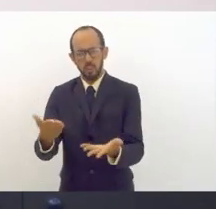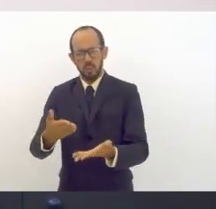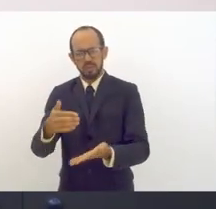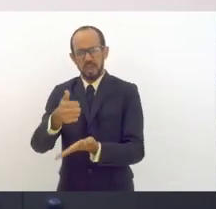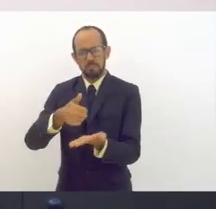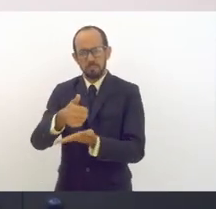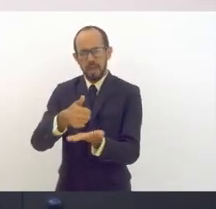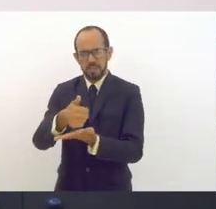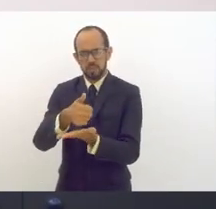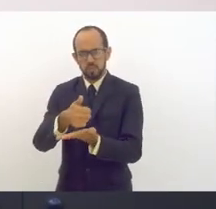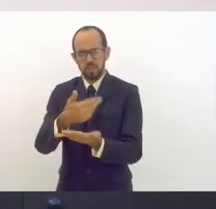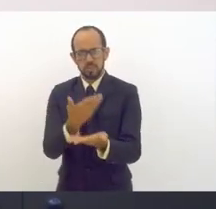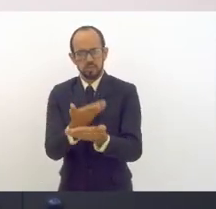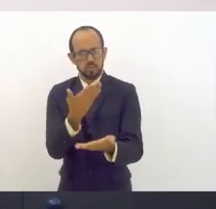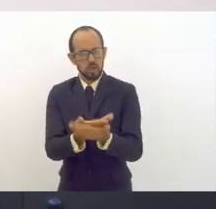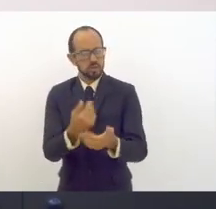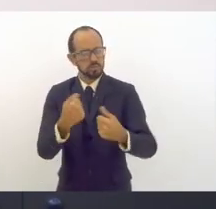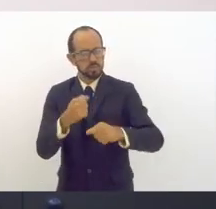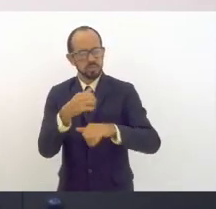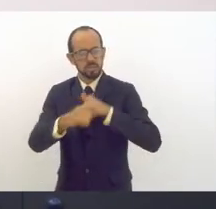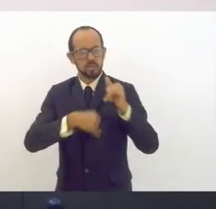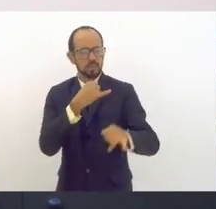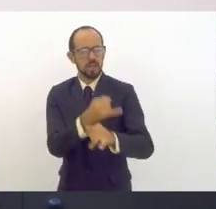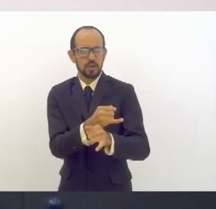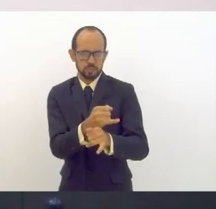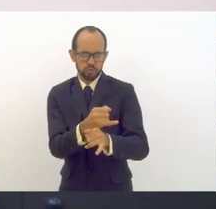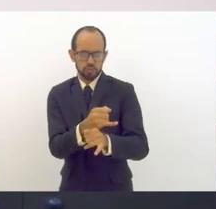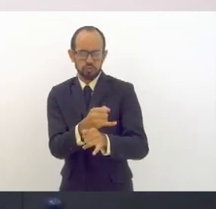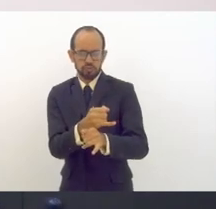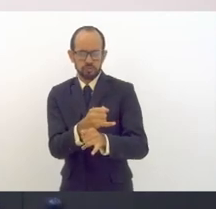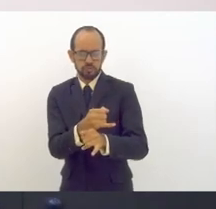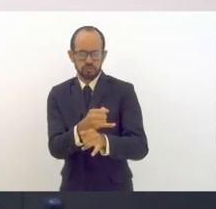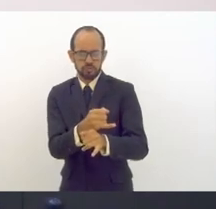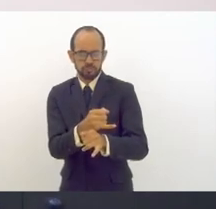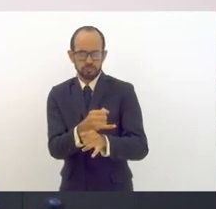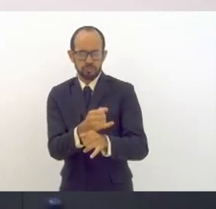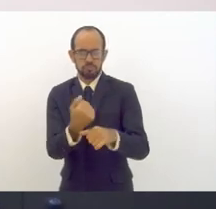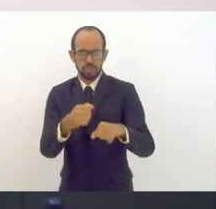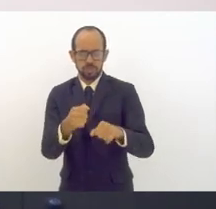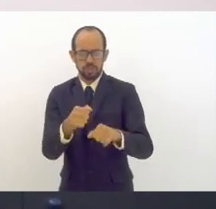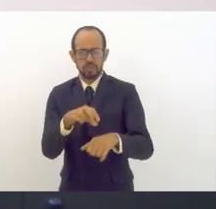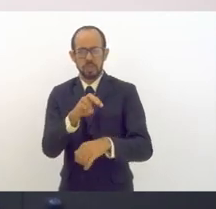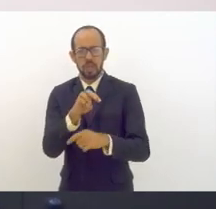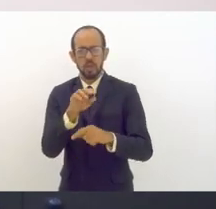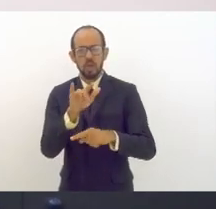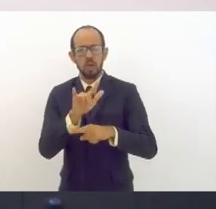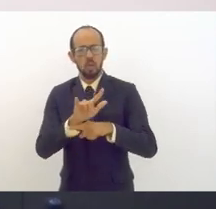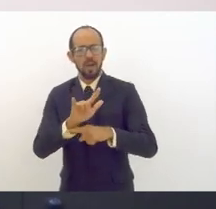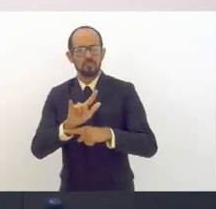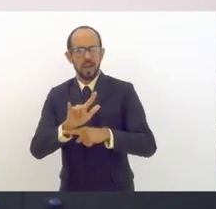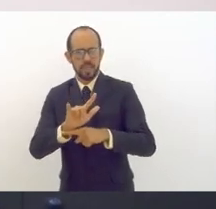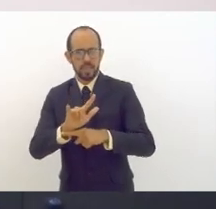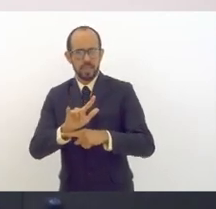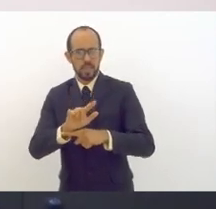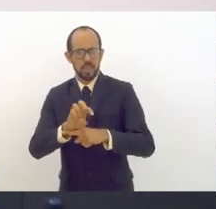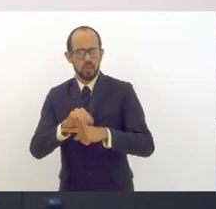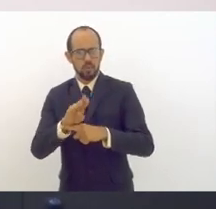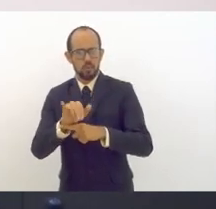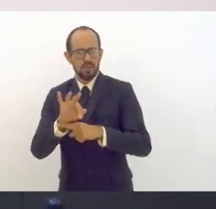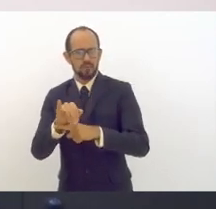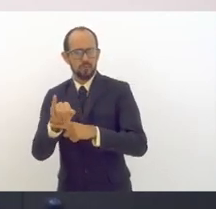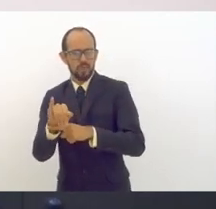as escolas precisam ter conectividade, não é? Nós temos que ter um ambiente Wi-Fi garantido nas escolas. Isso é fundamental hoje